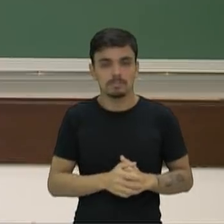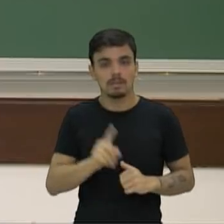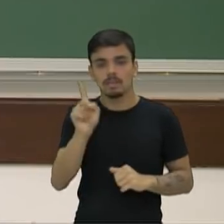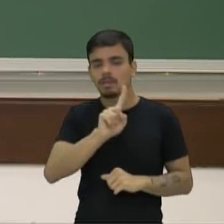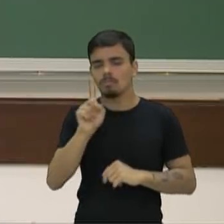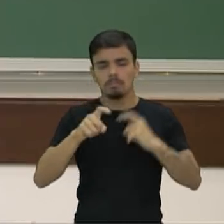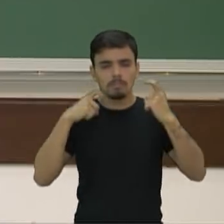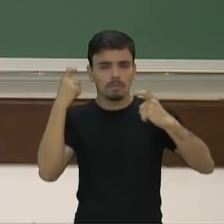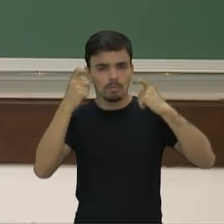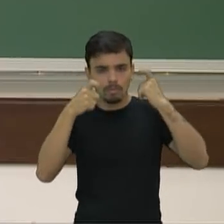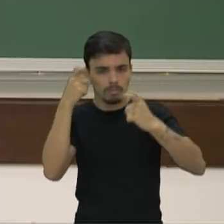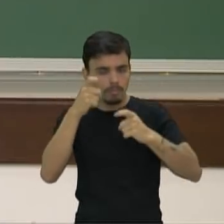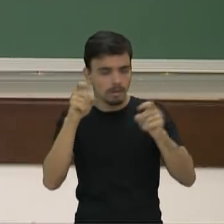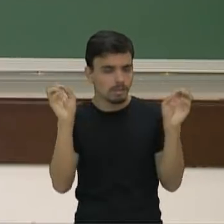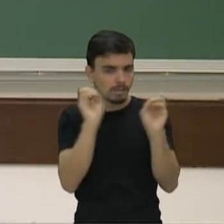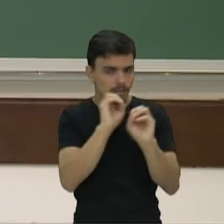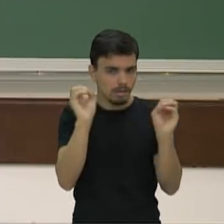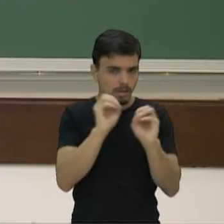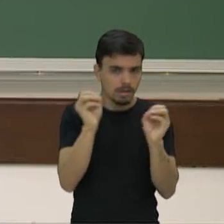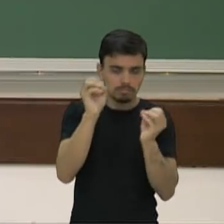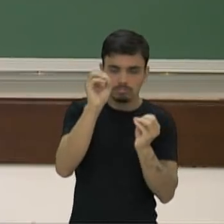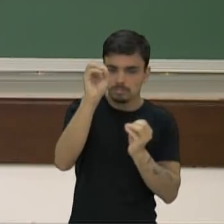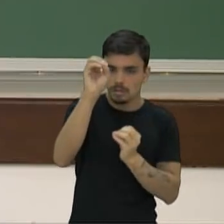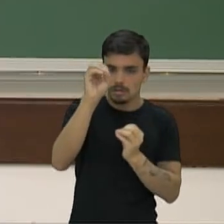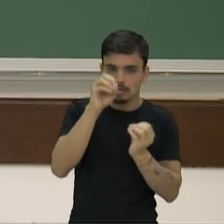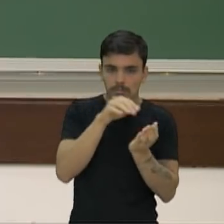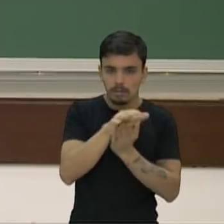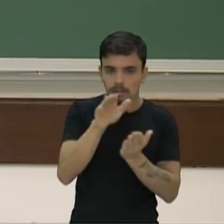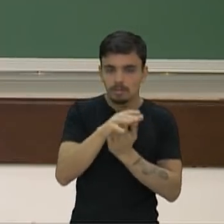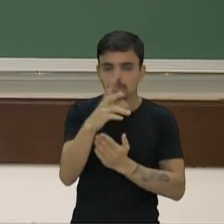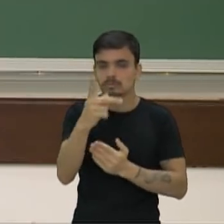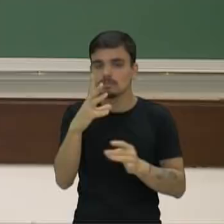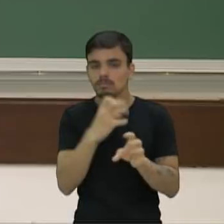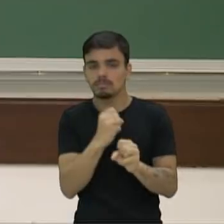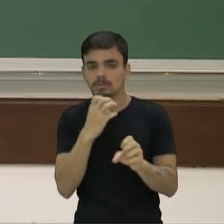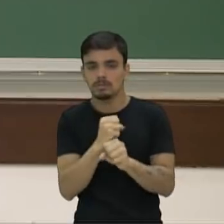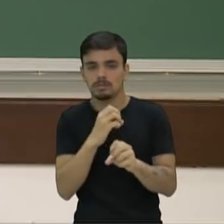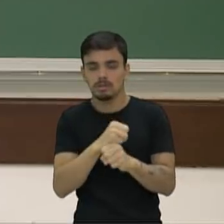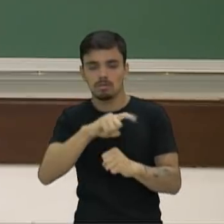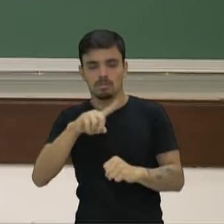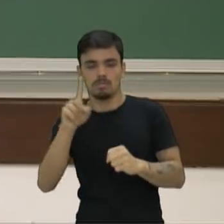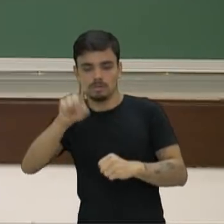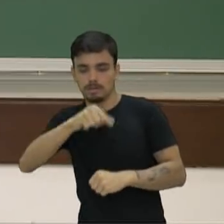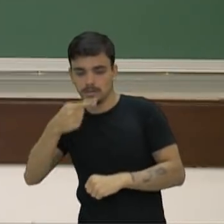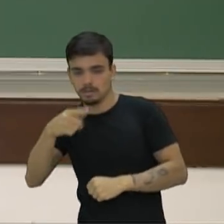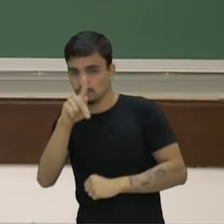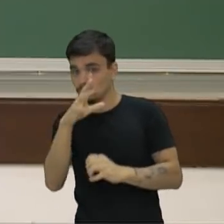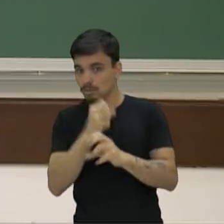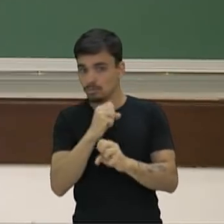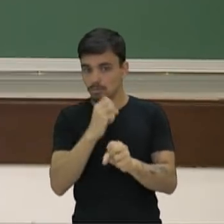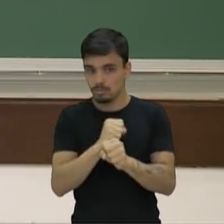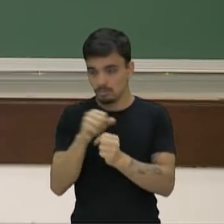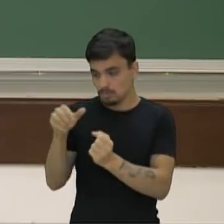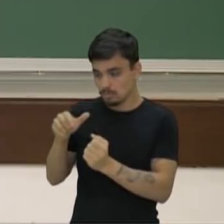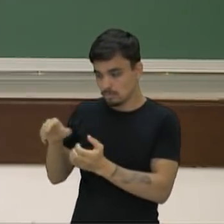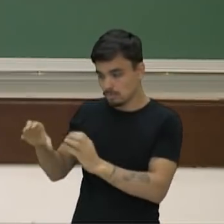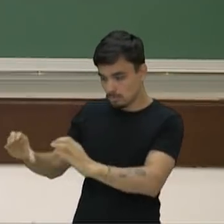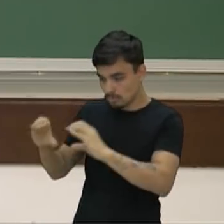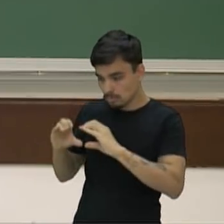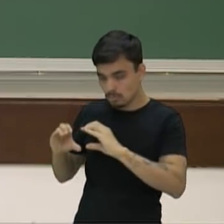se preocupem, ele não vai acabar com as suas notas, ele não vai inibir ou cancelar as suas notas do